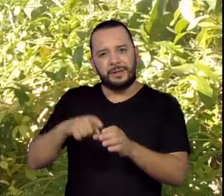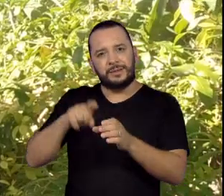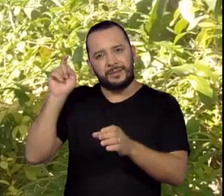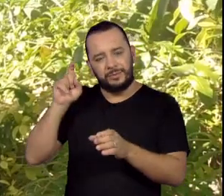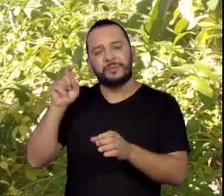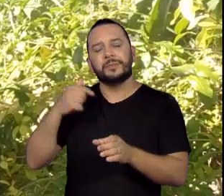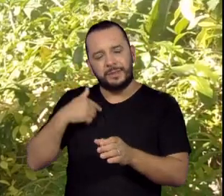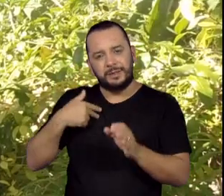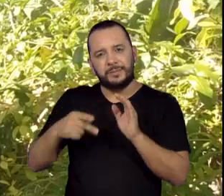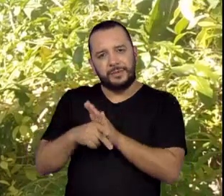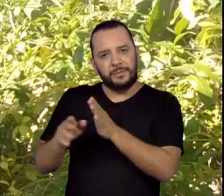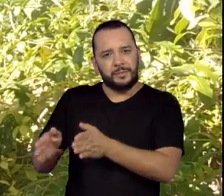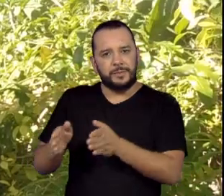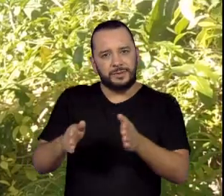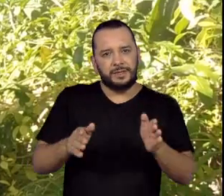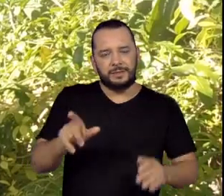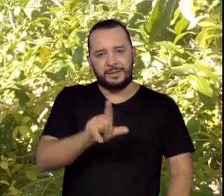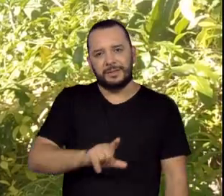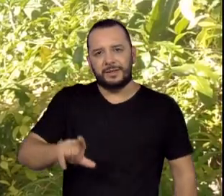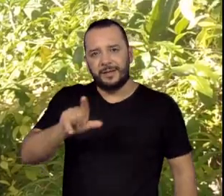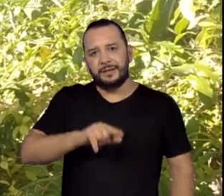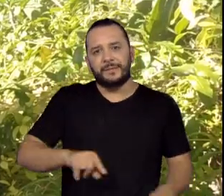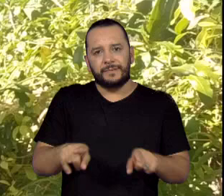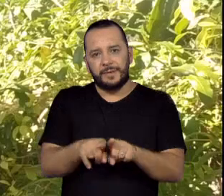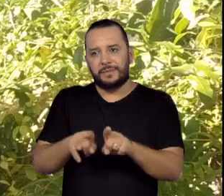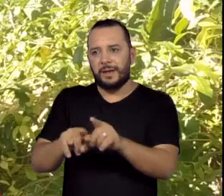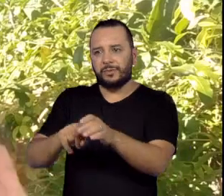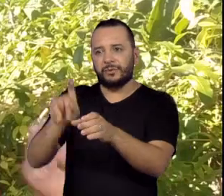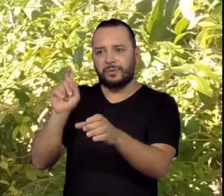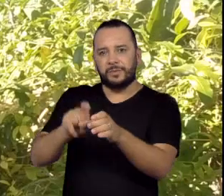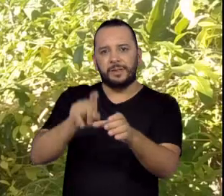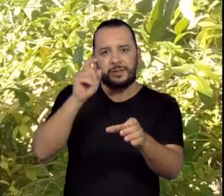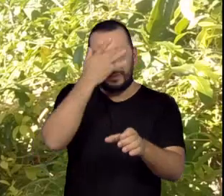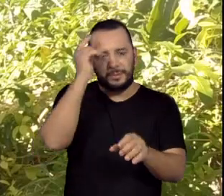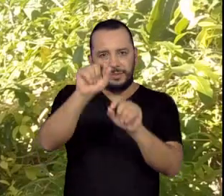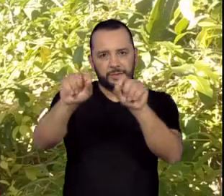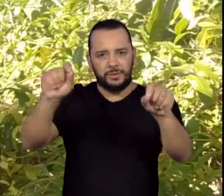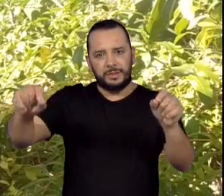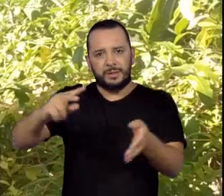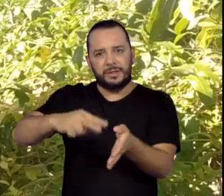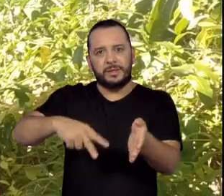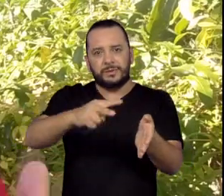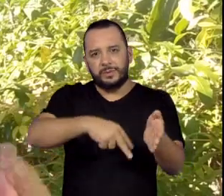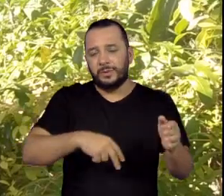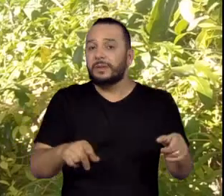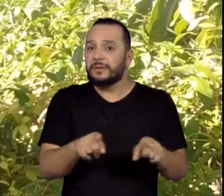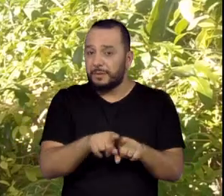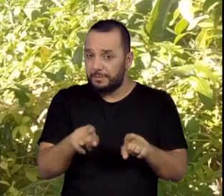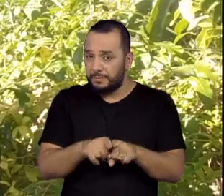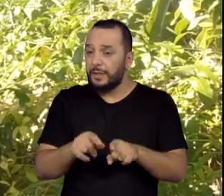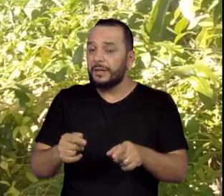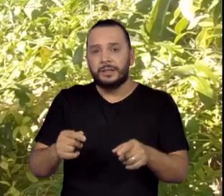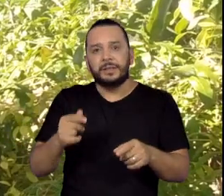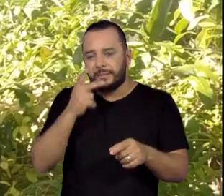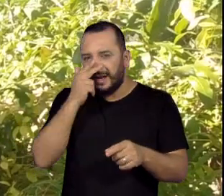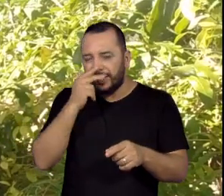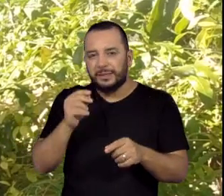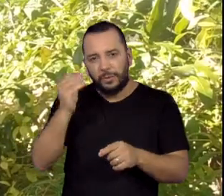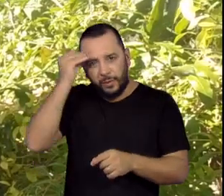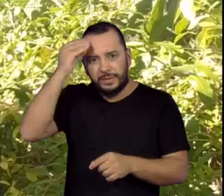a emancipação de seus leitores, como de forma geral, mas também como cidadãos de um